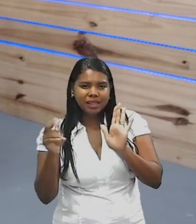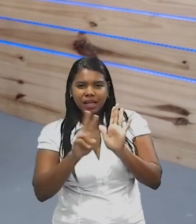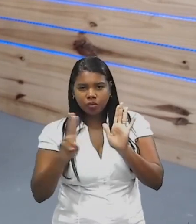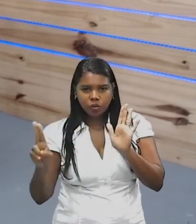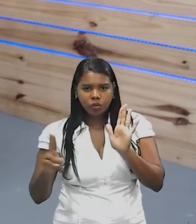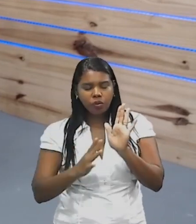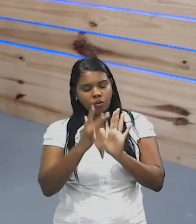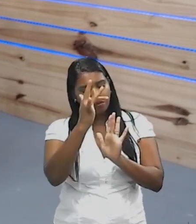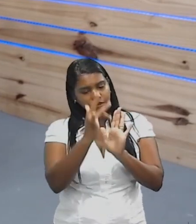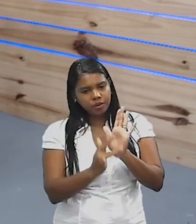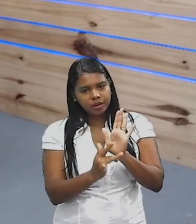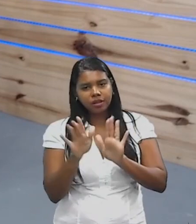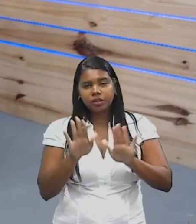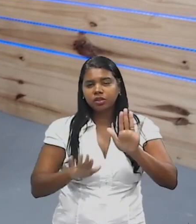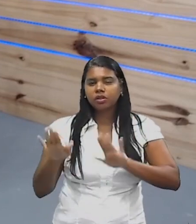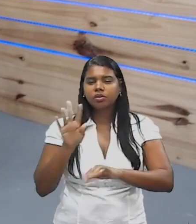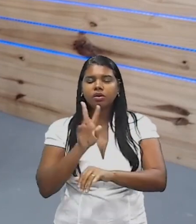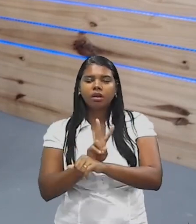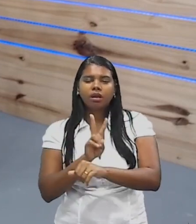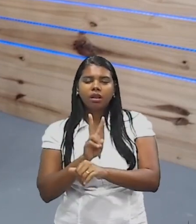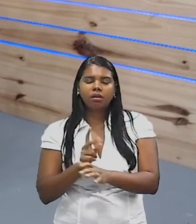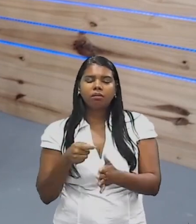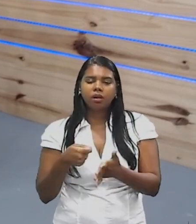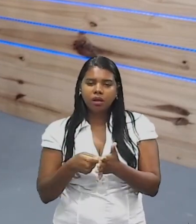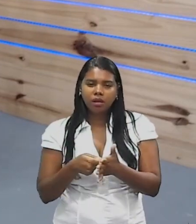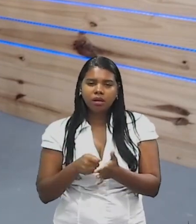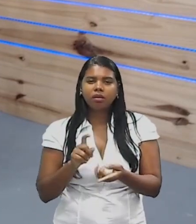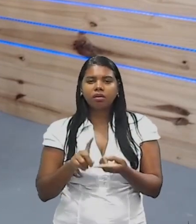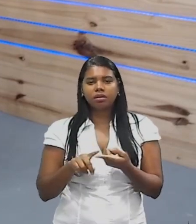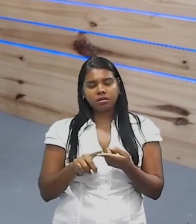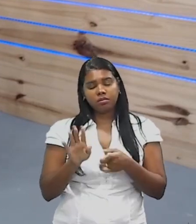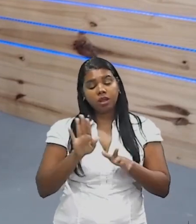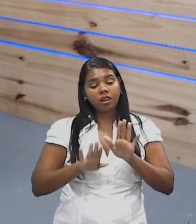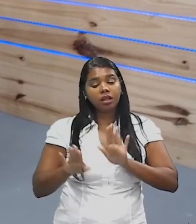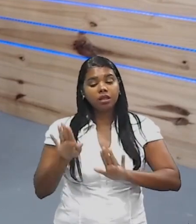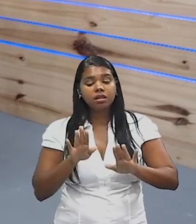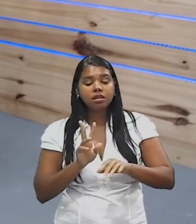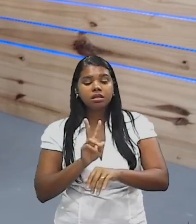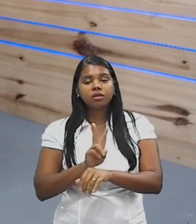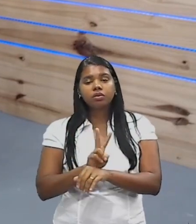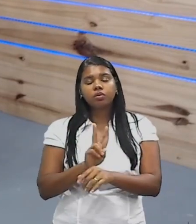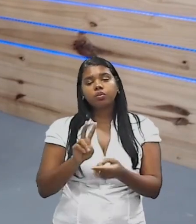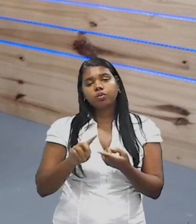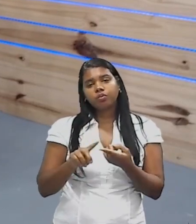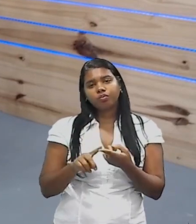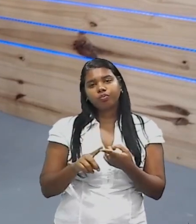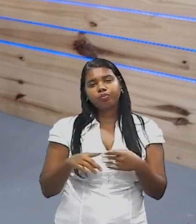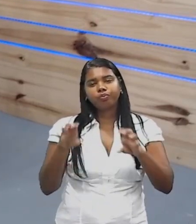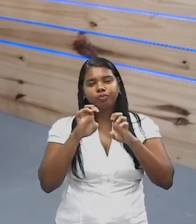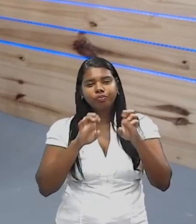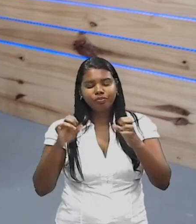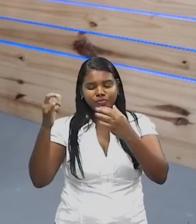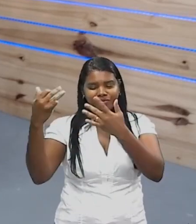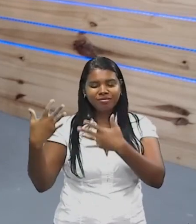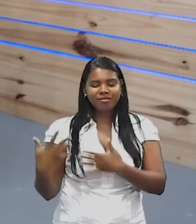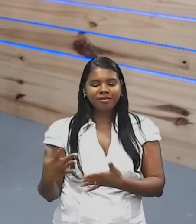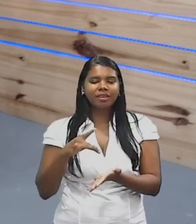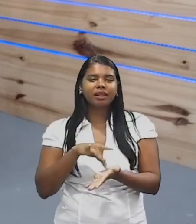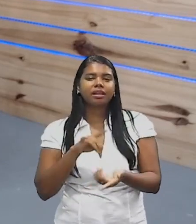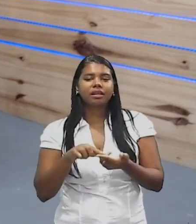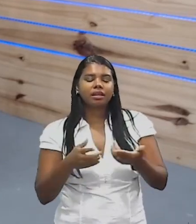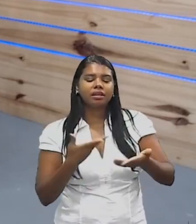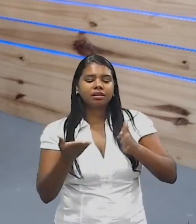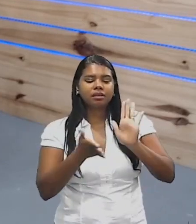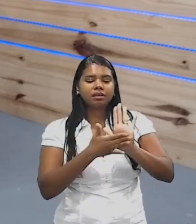esse cuidado, a lei veio bem rigorosa nisso, desse cuidado, e o marketing, como lida justamente com esse tratamento de